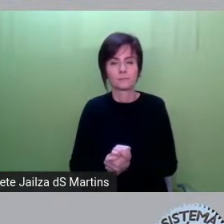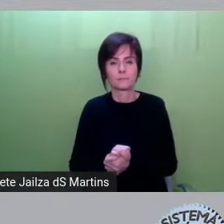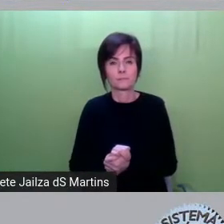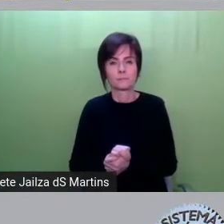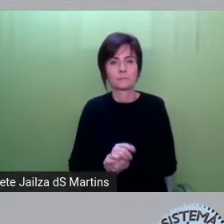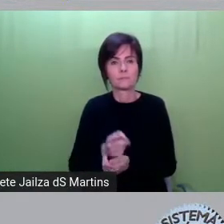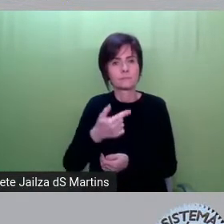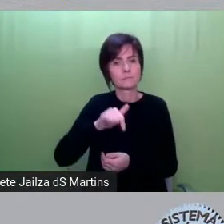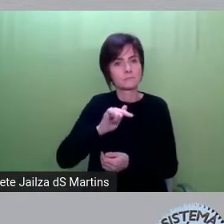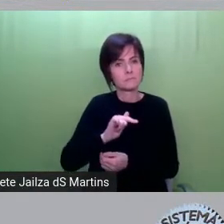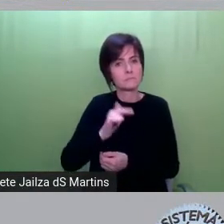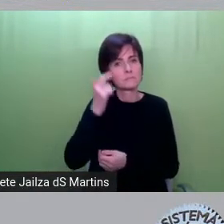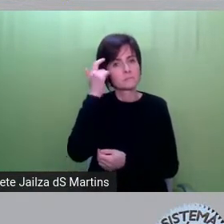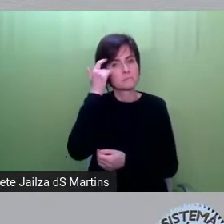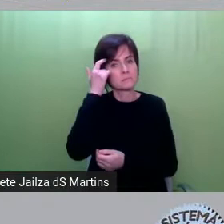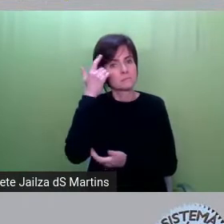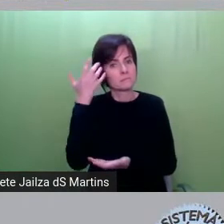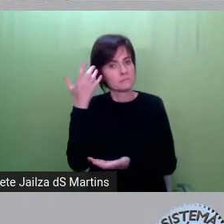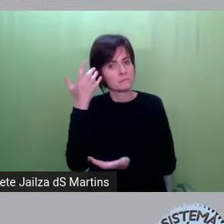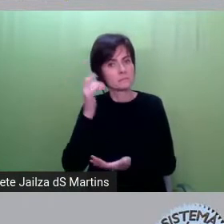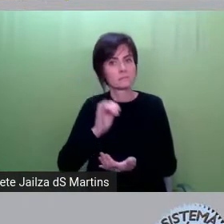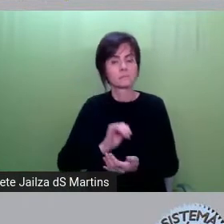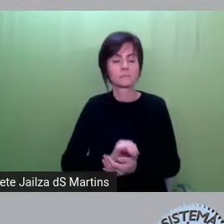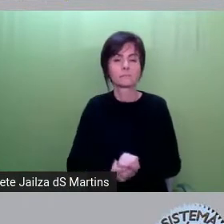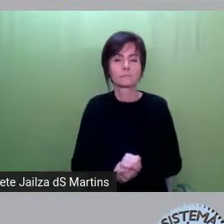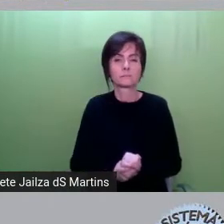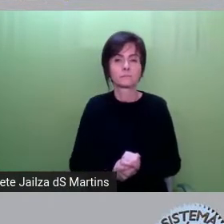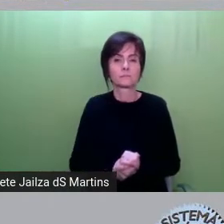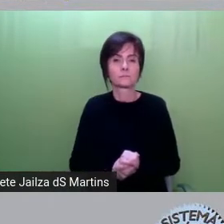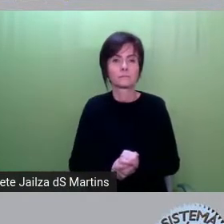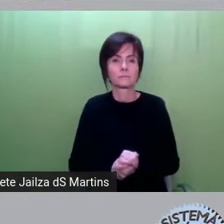Para vocês terem uma ideia, tá?